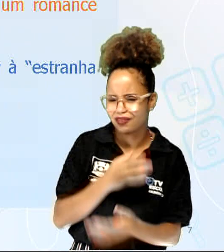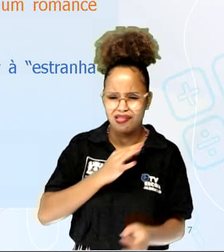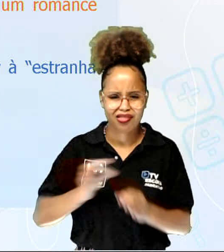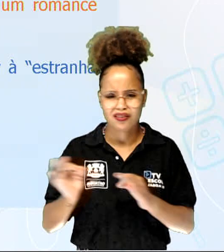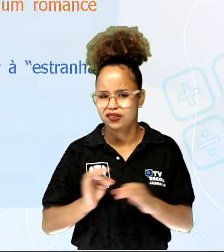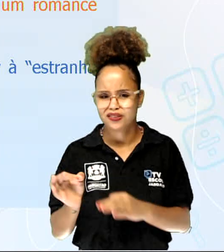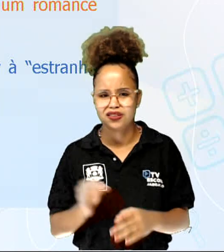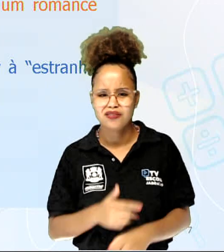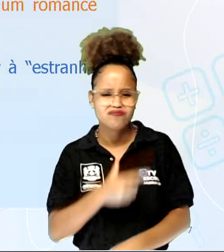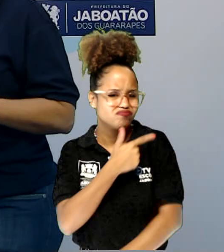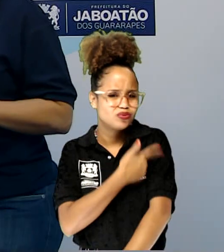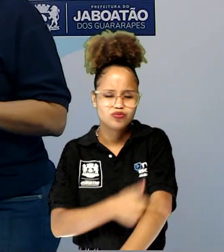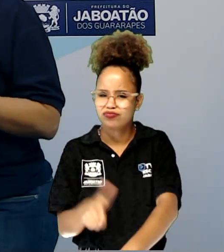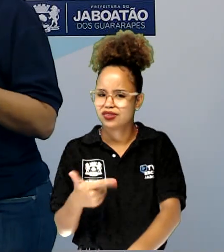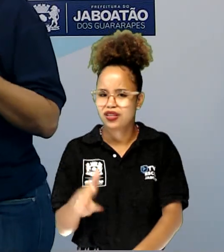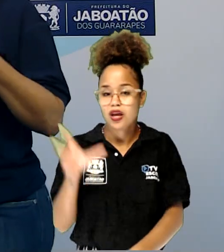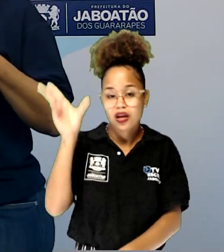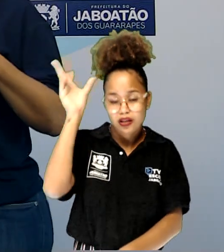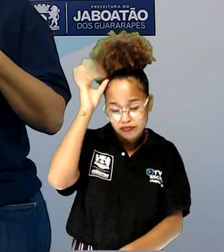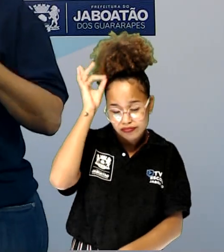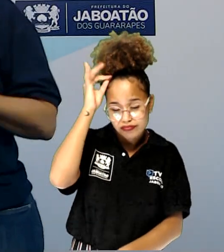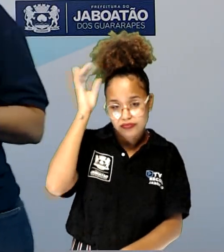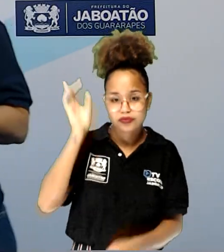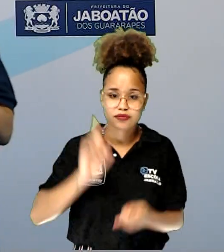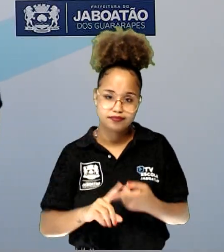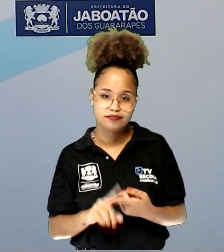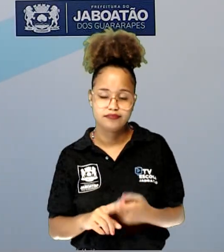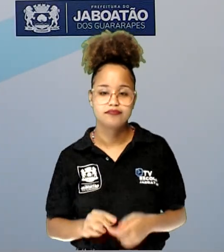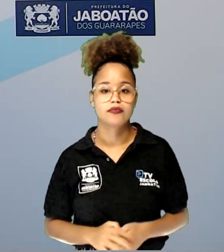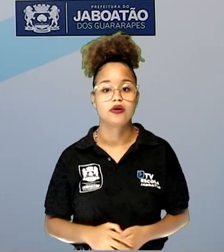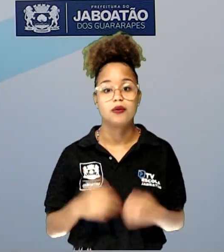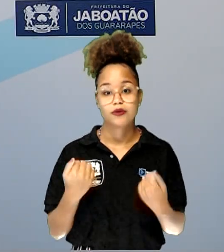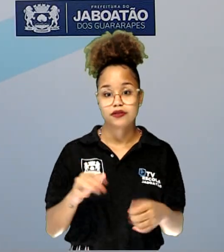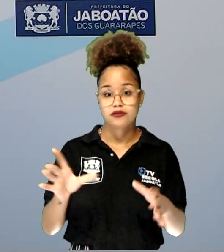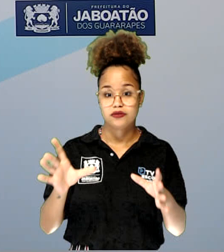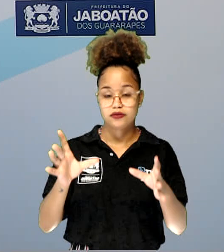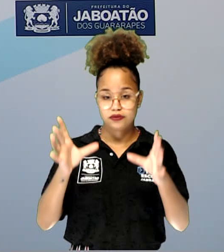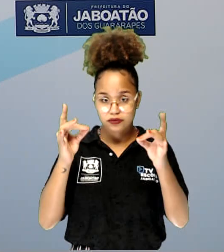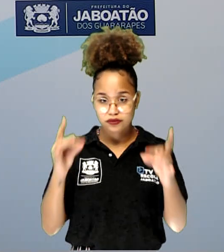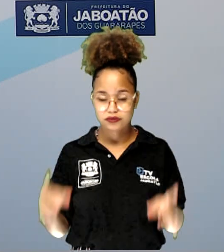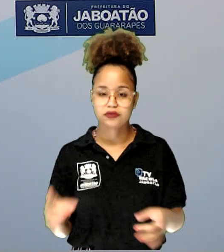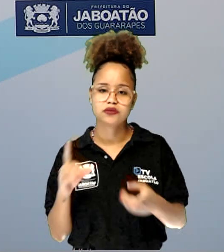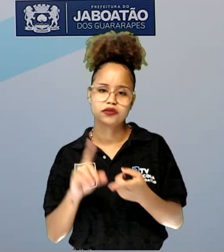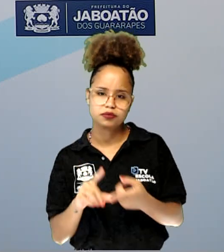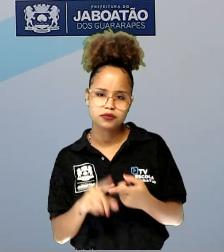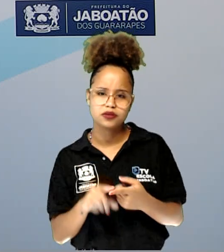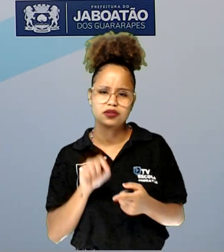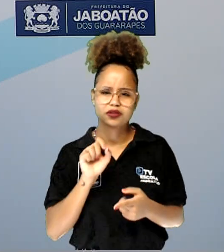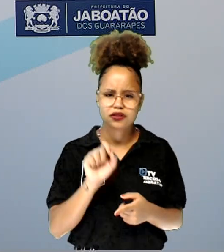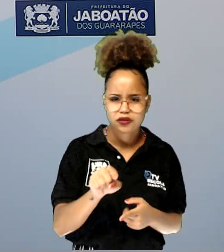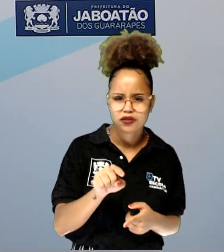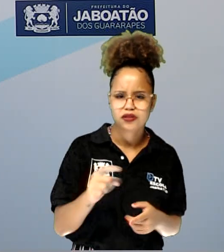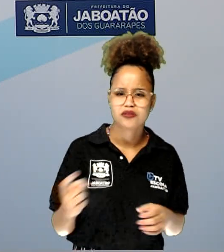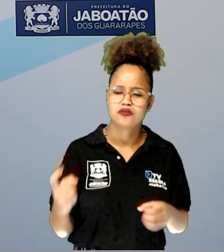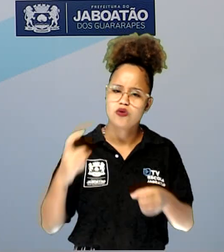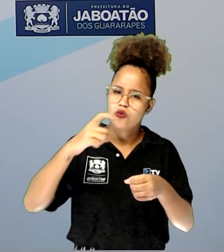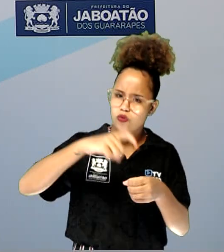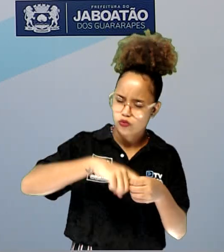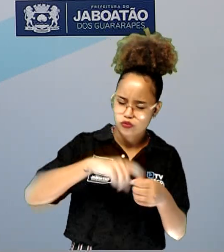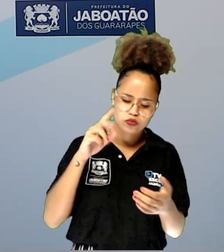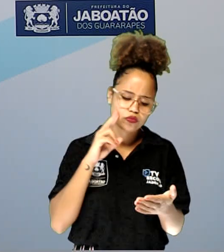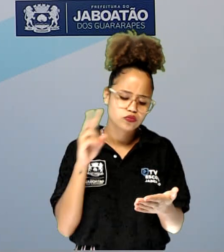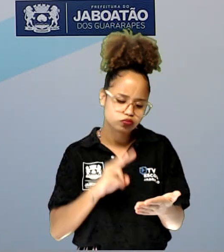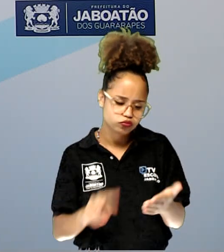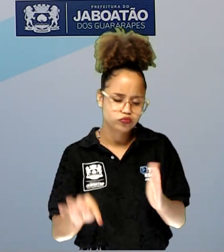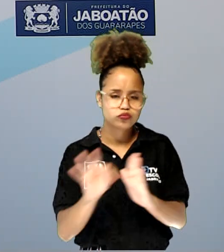e também ingênua. Era bom também destacar para vocês que, se você retornar ao texto, fala um pouco